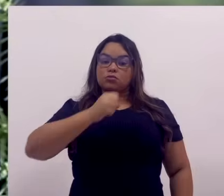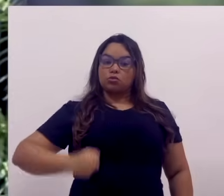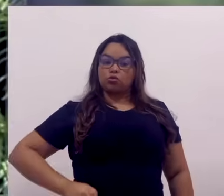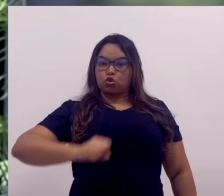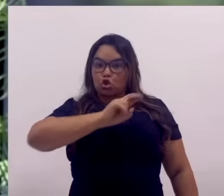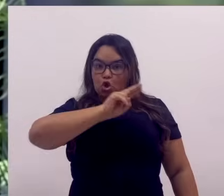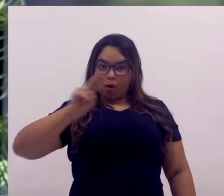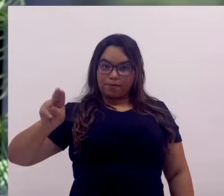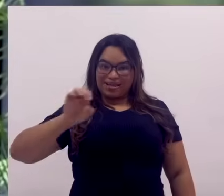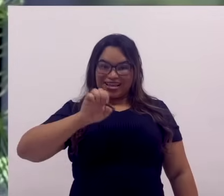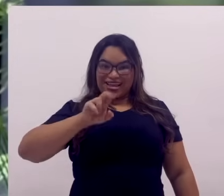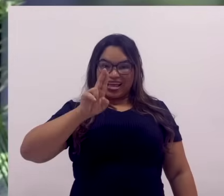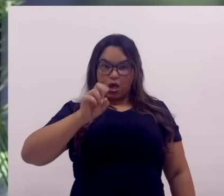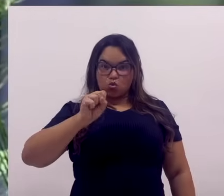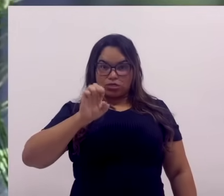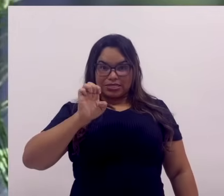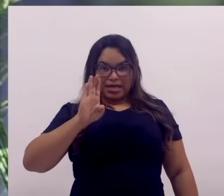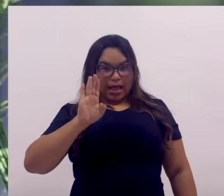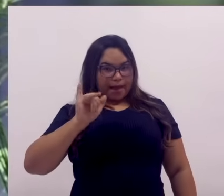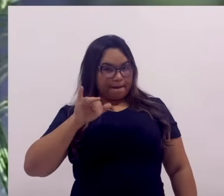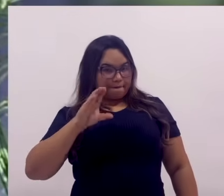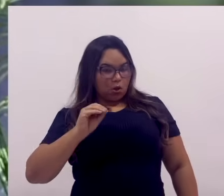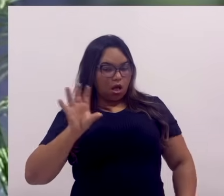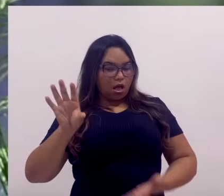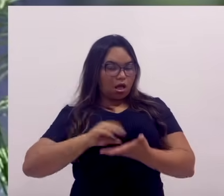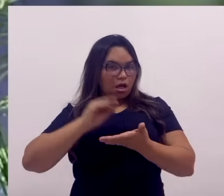reescrevesse porções da Bíblia.